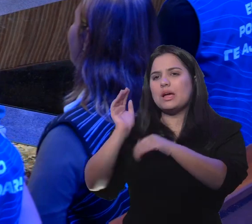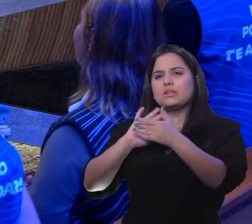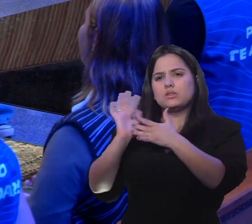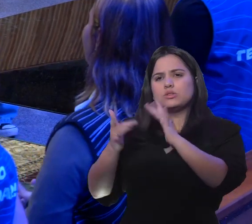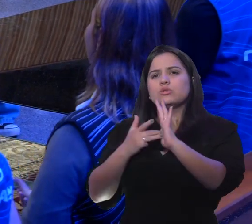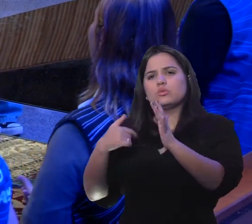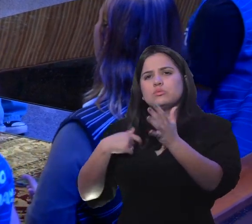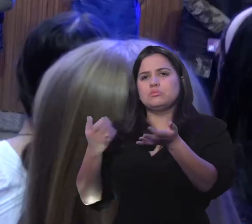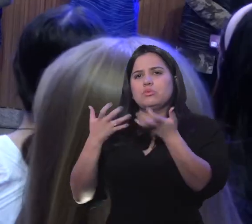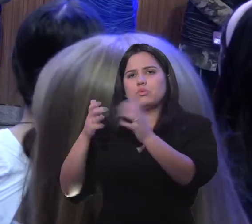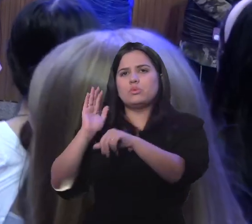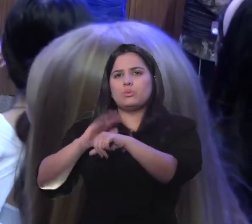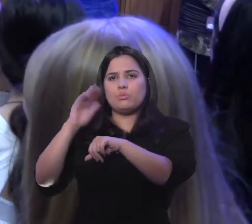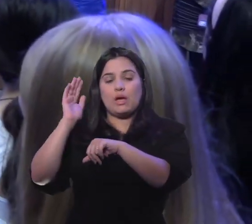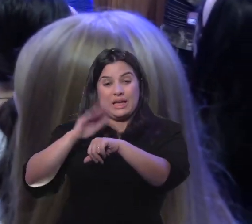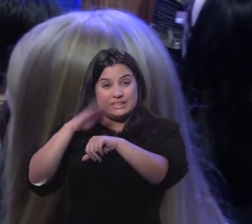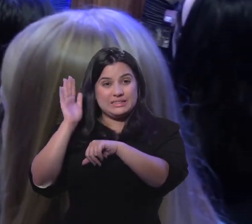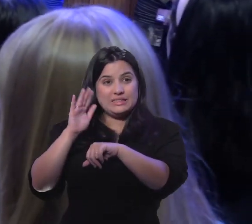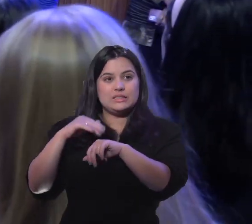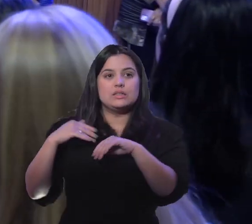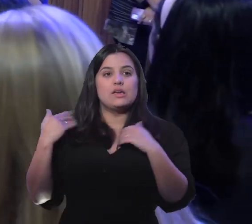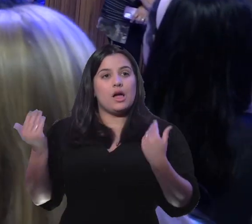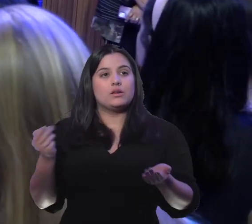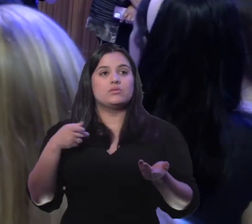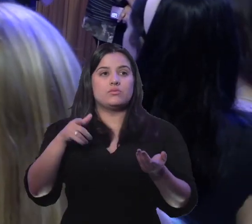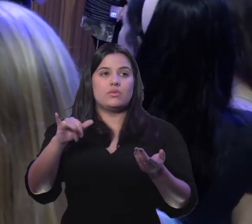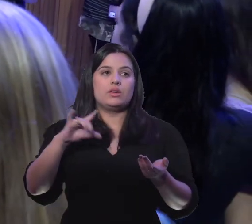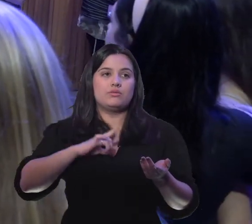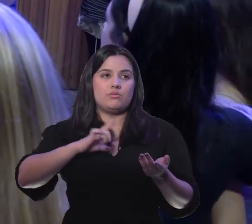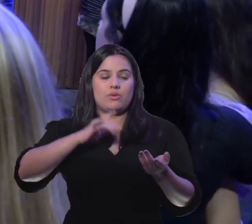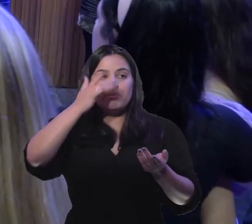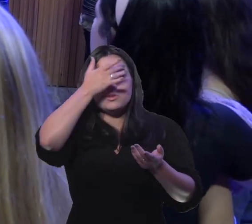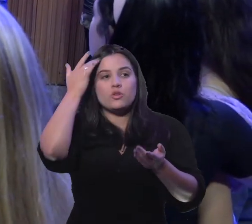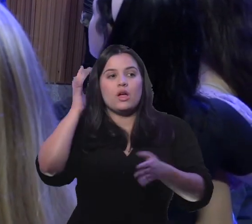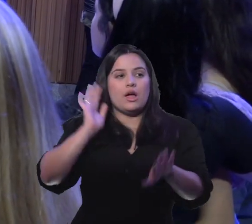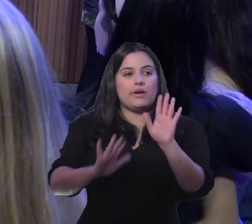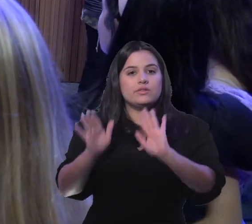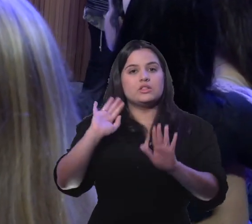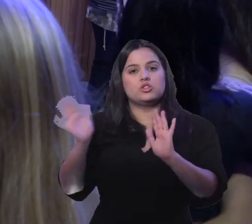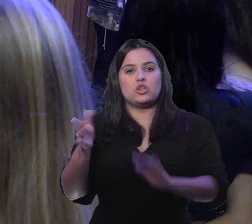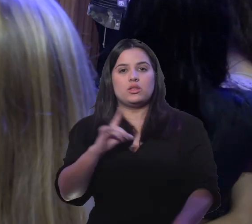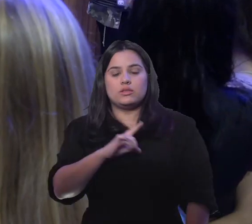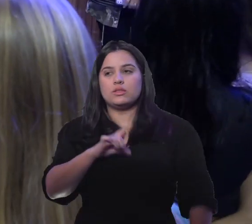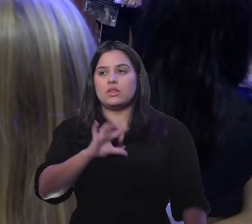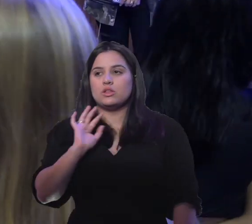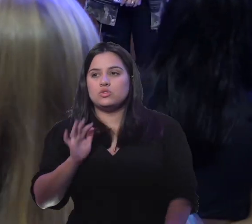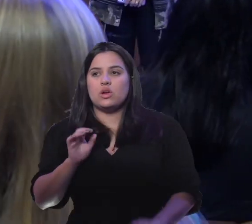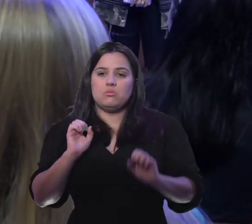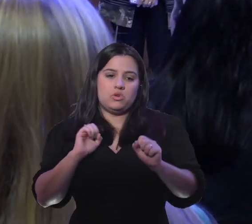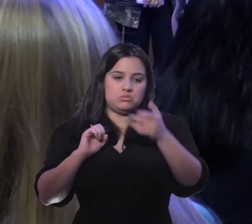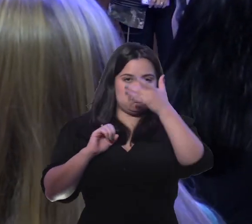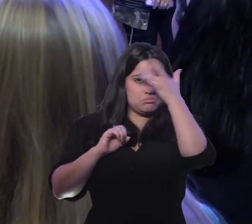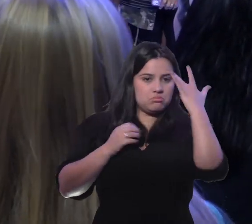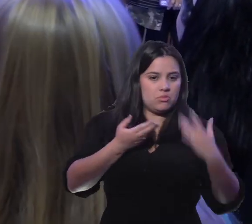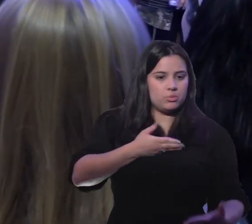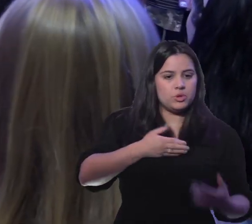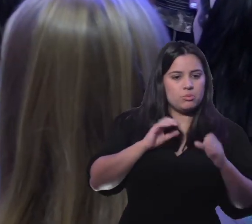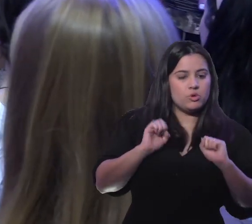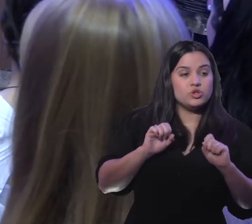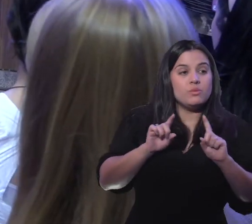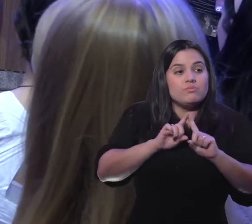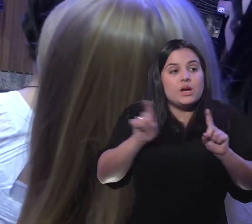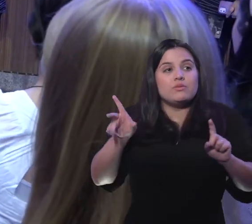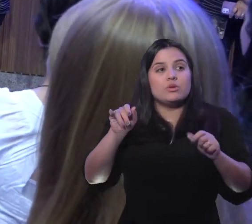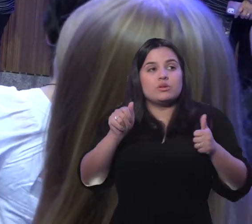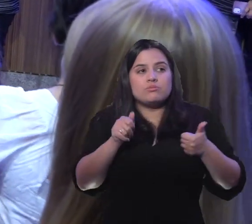vida massa com Deus. E aí vai ter alguém, talvez você já esteja com um amigo aí, pode ser essa pessoa, mas que vai te acompanhar na